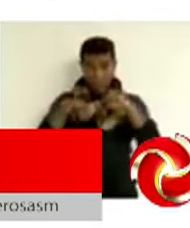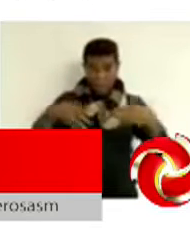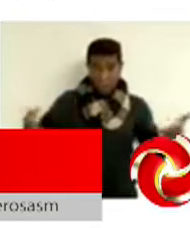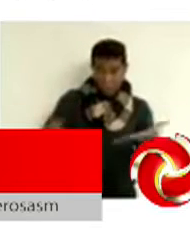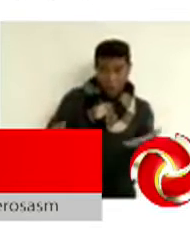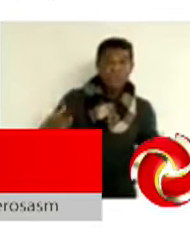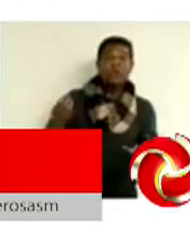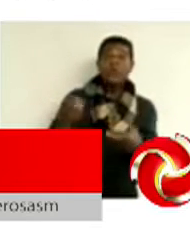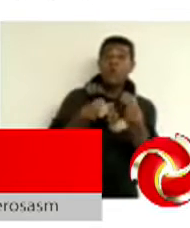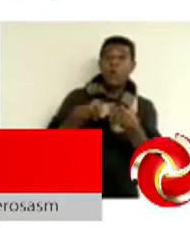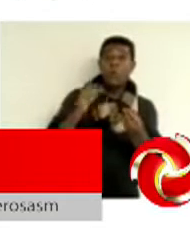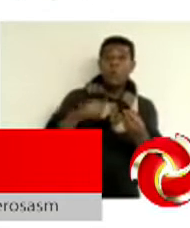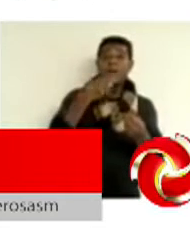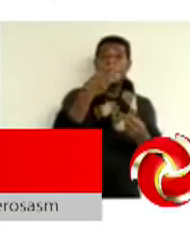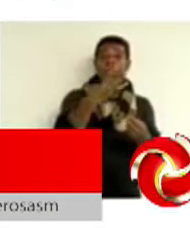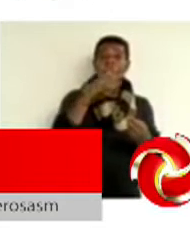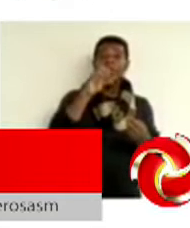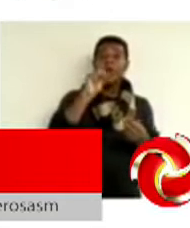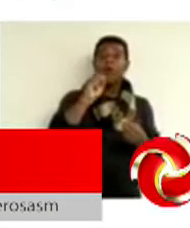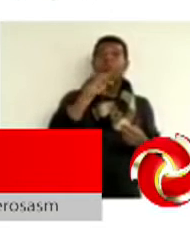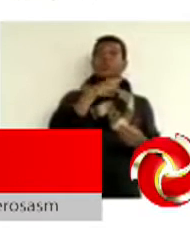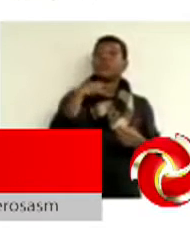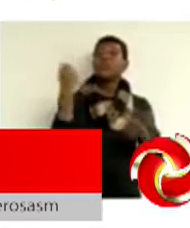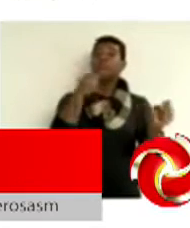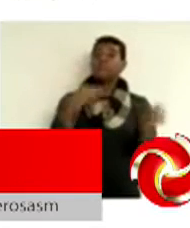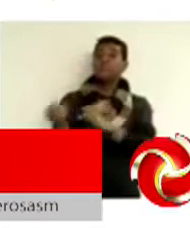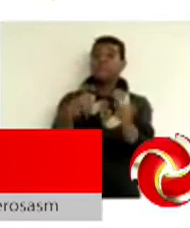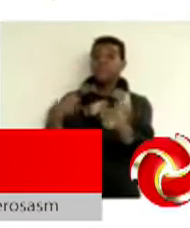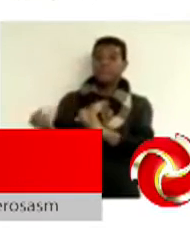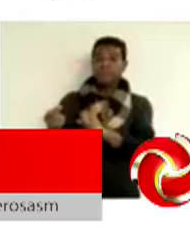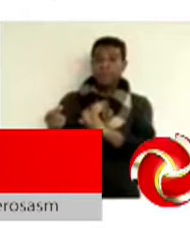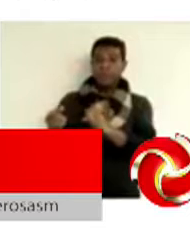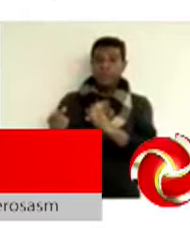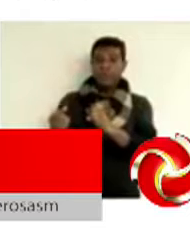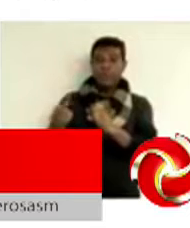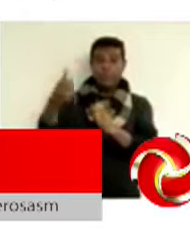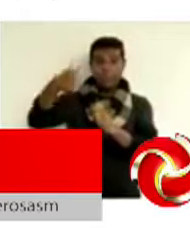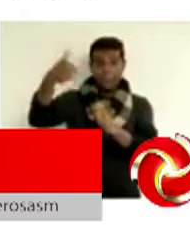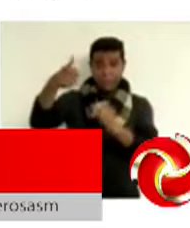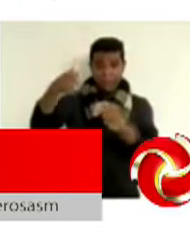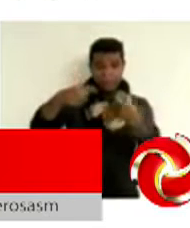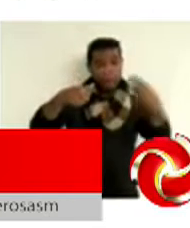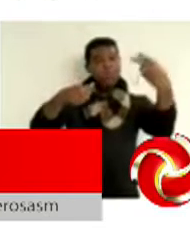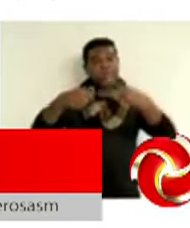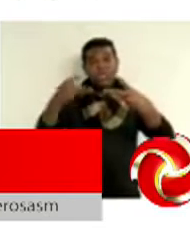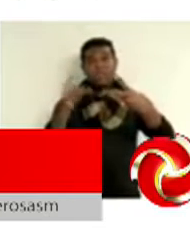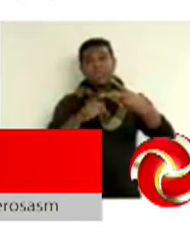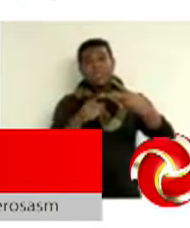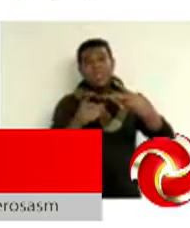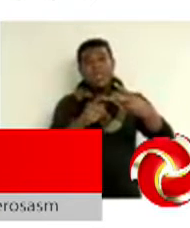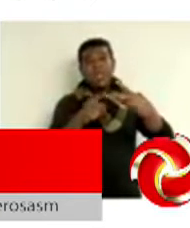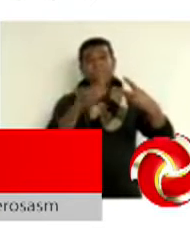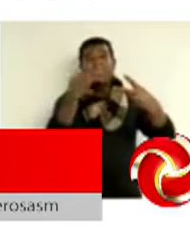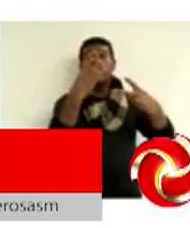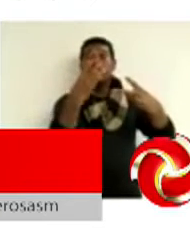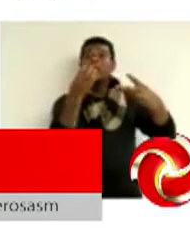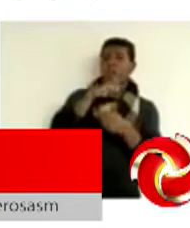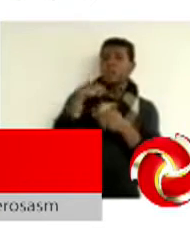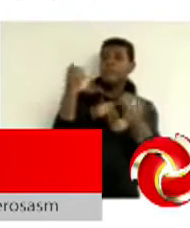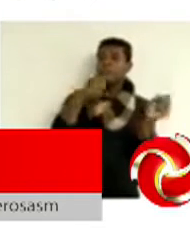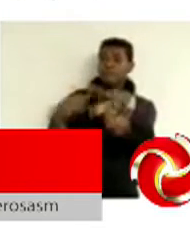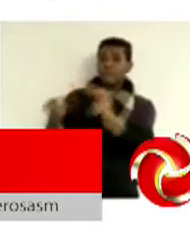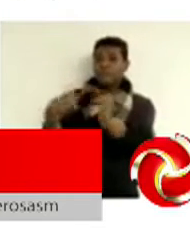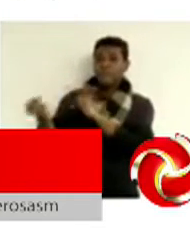mil habitantes. E comparando com o segundo, estaria com 36,3 óbitos para cada 100